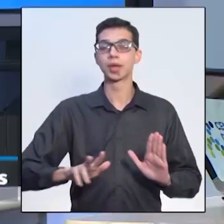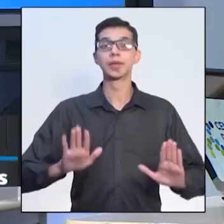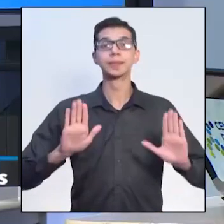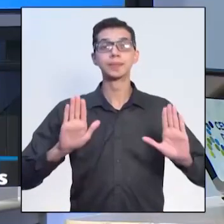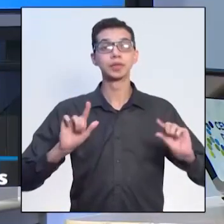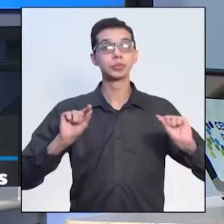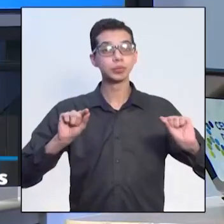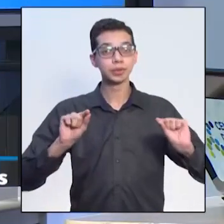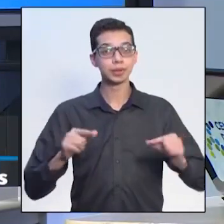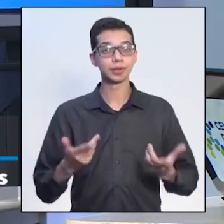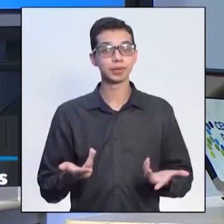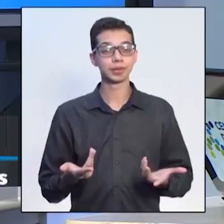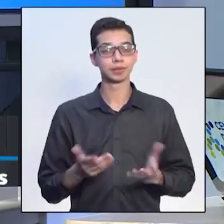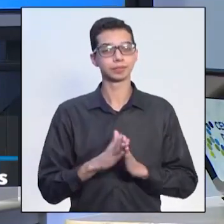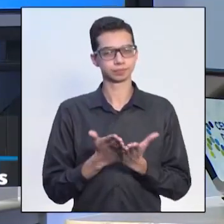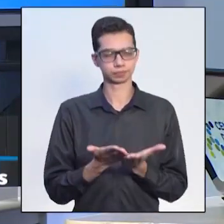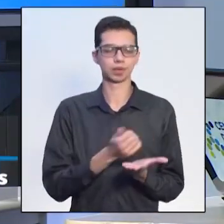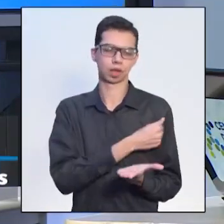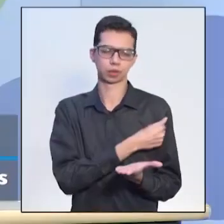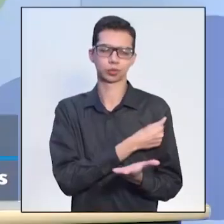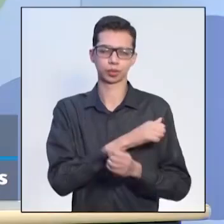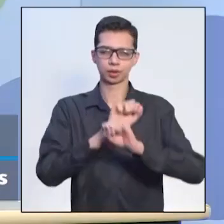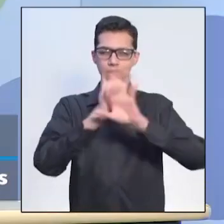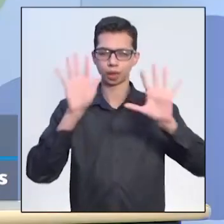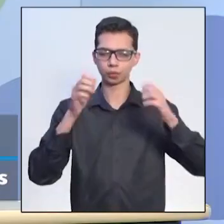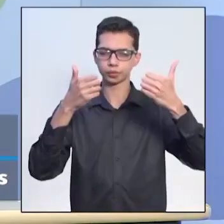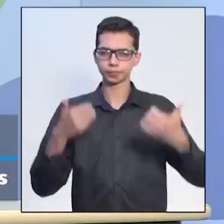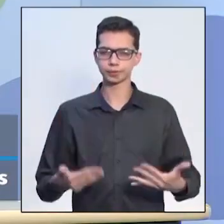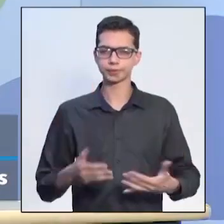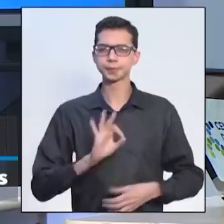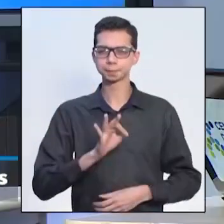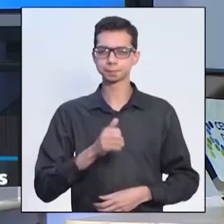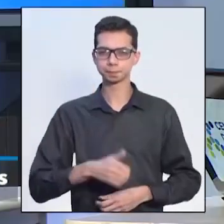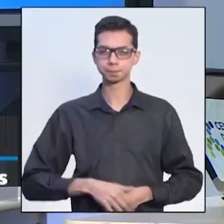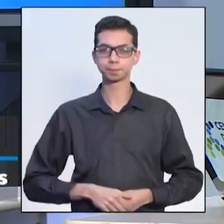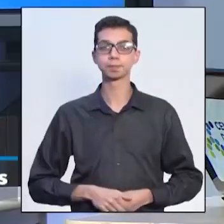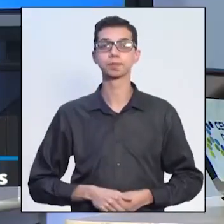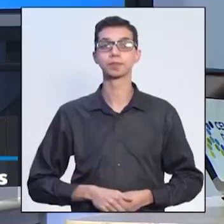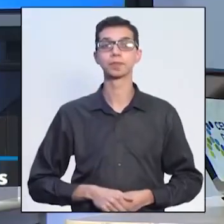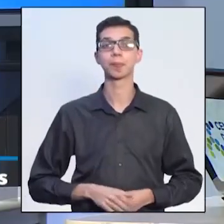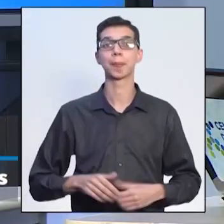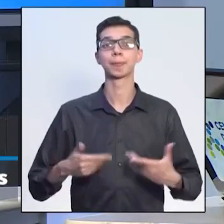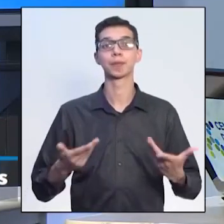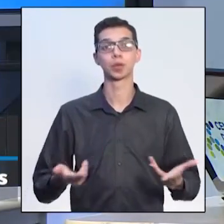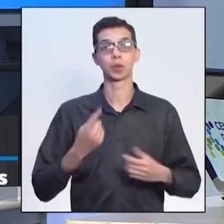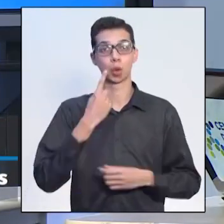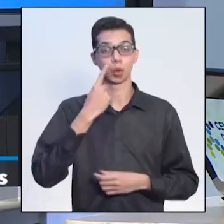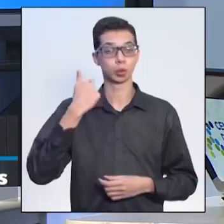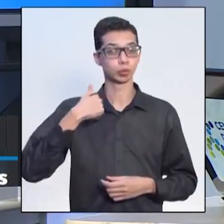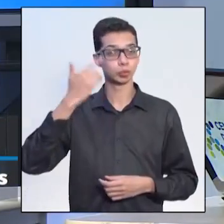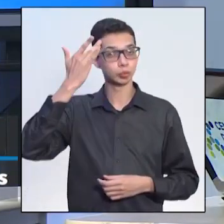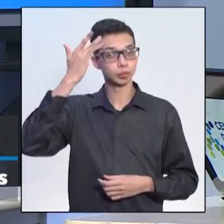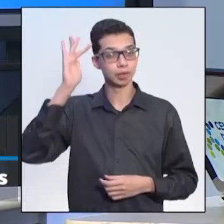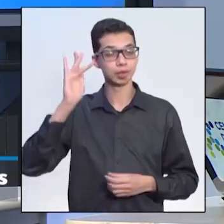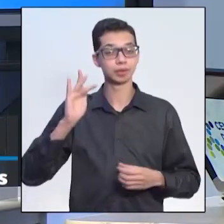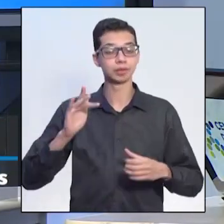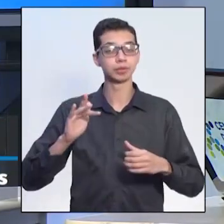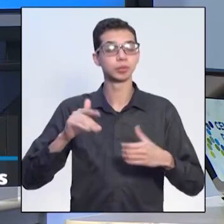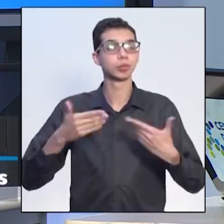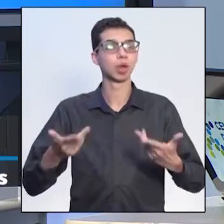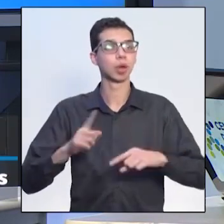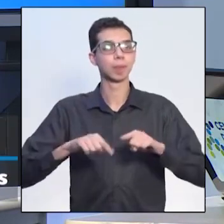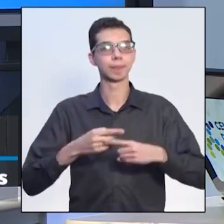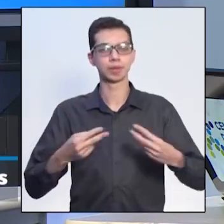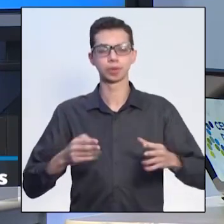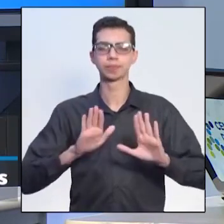do aluno, né? Deixar bem claro isso. Todas organizadinhas, né? As habilidades do caderno do aluno. Então, a gente está extrapolando o material, porém a habilidade está